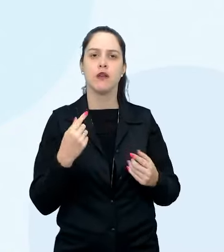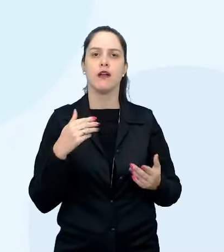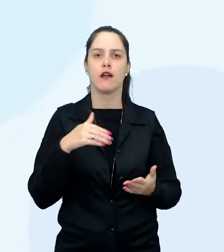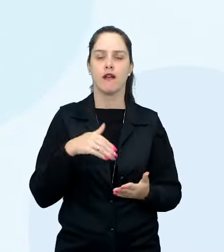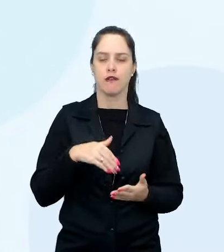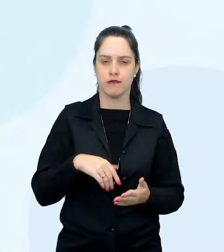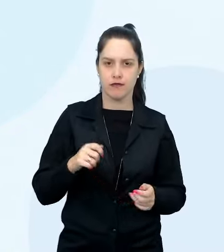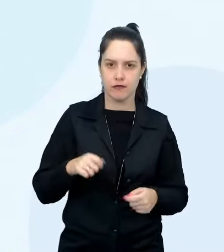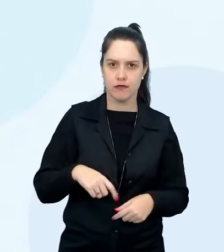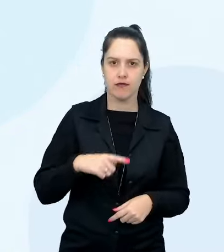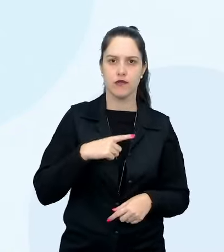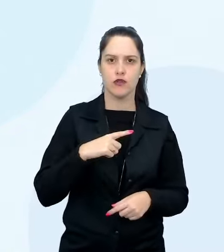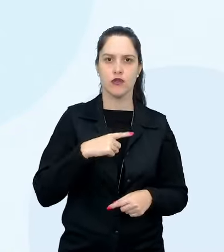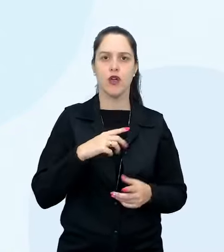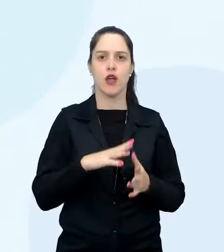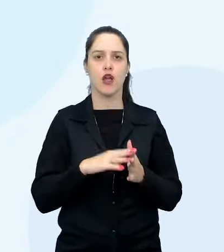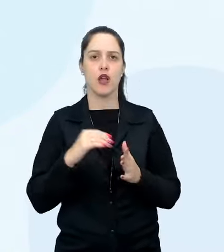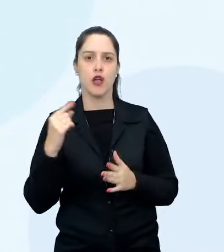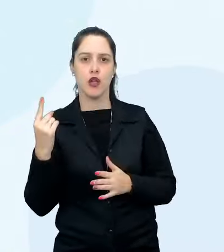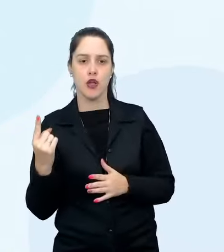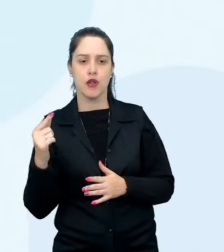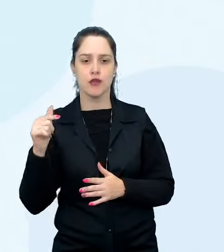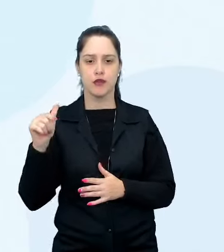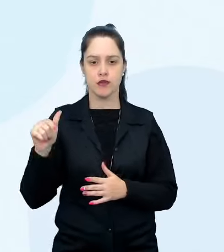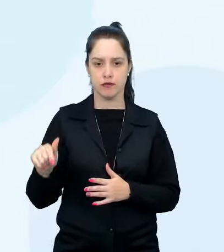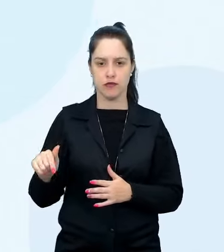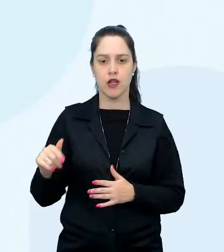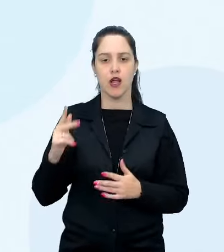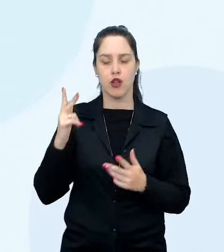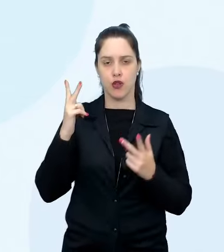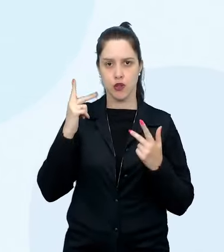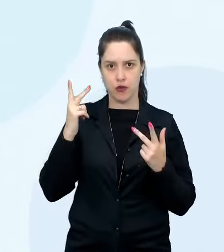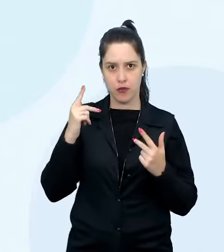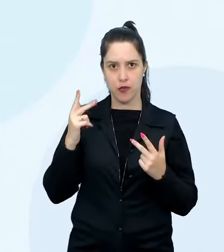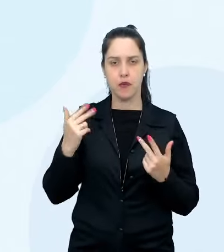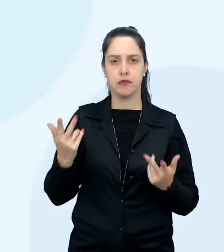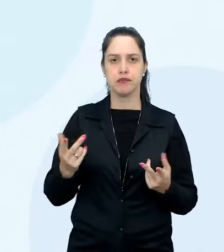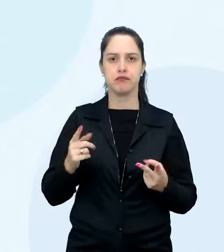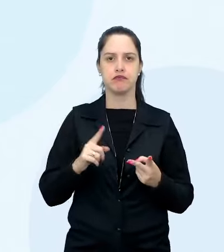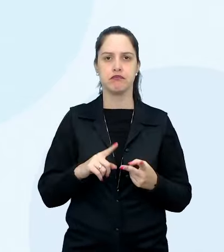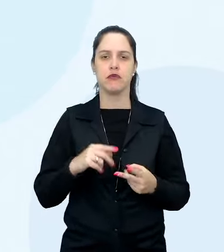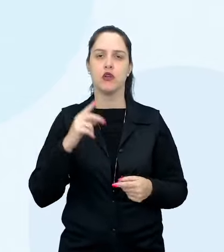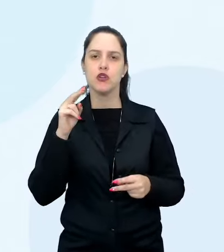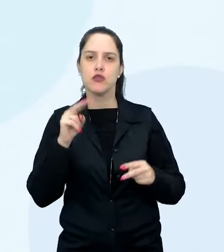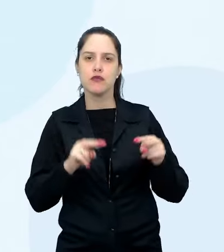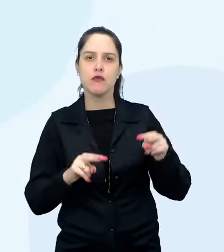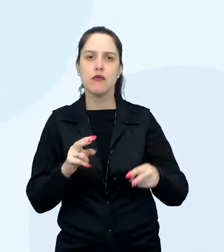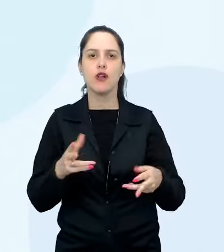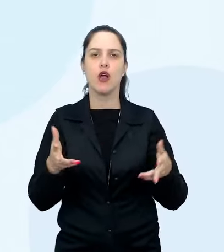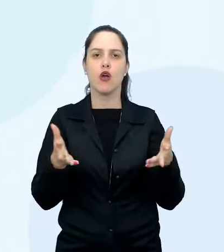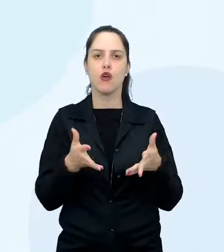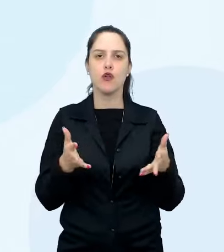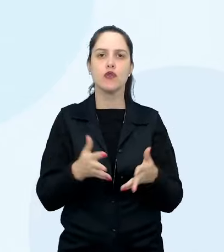a gente tem a Unidade Curricular 7, que é a anual, tá certo? E a gente vai olhar hoje,